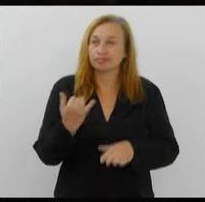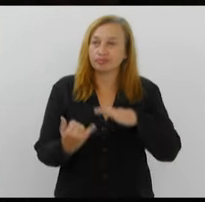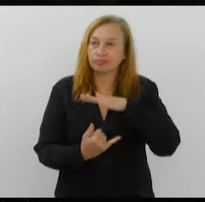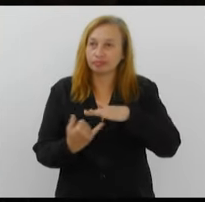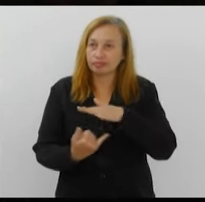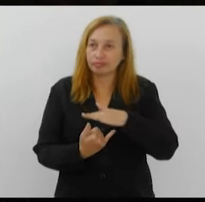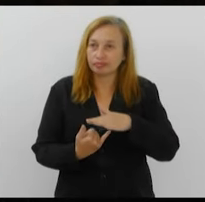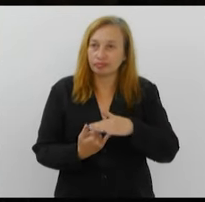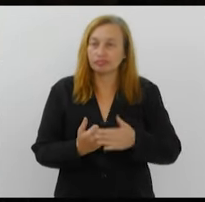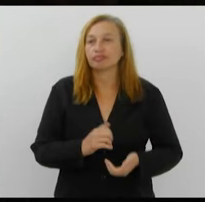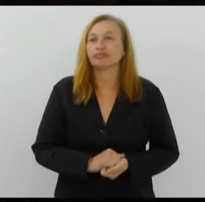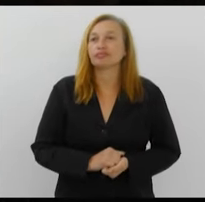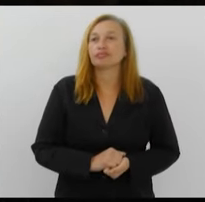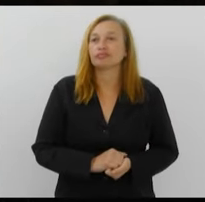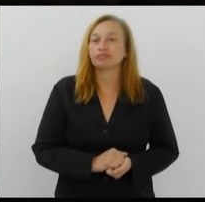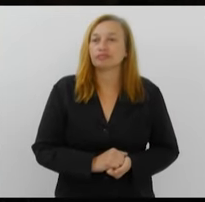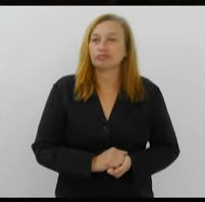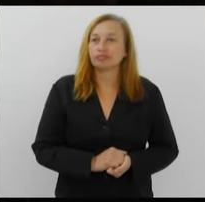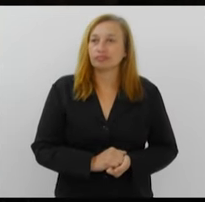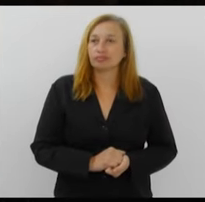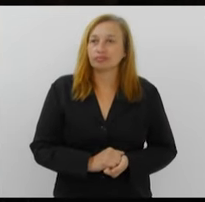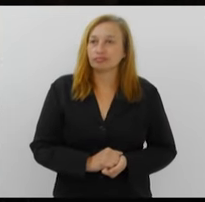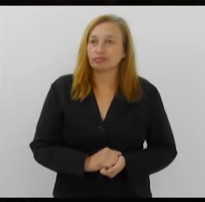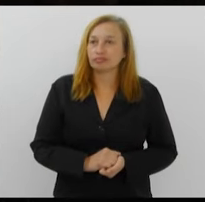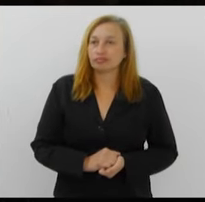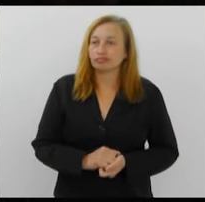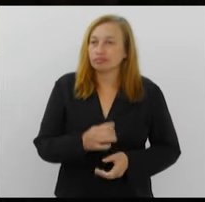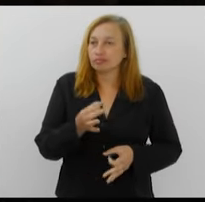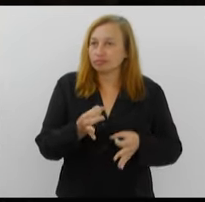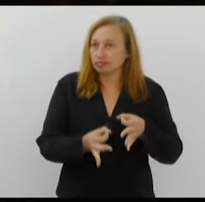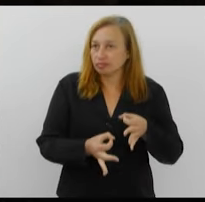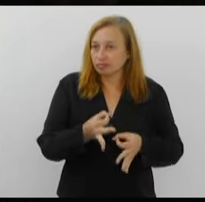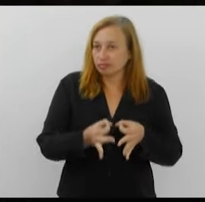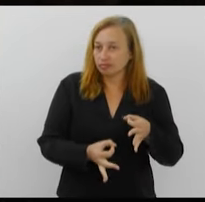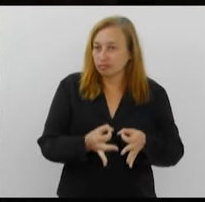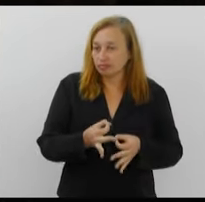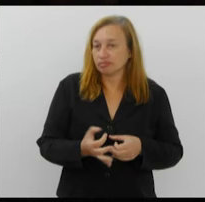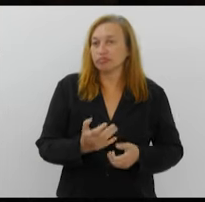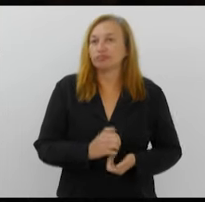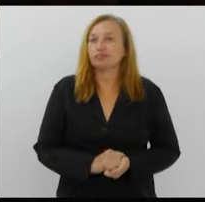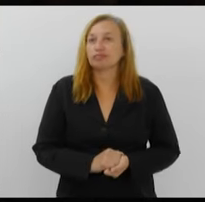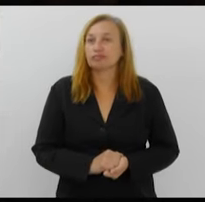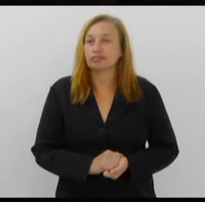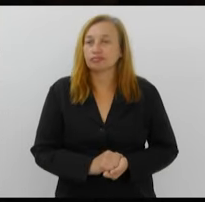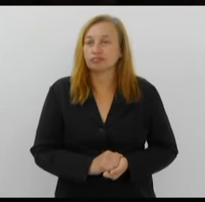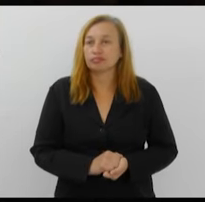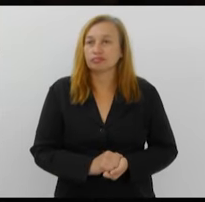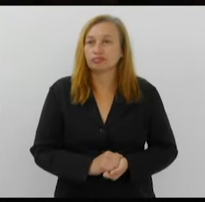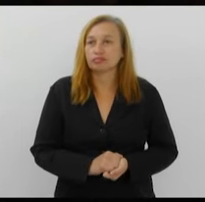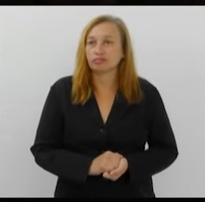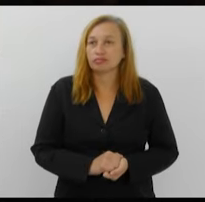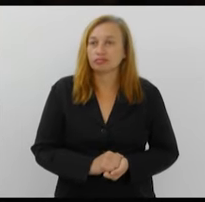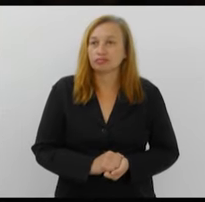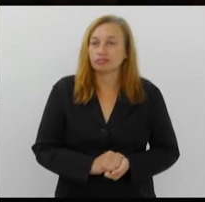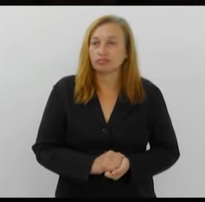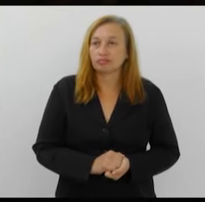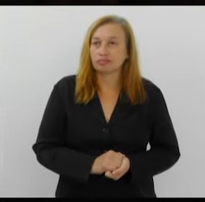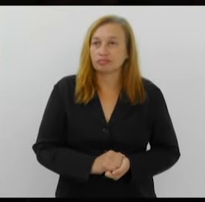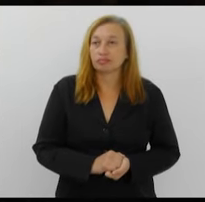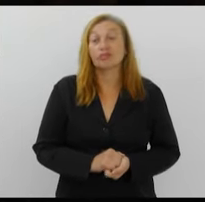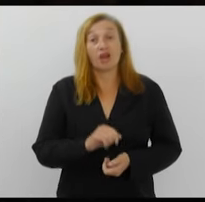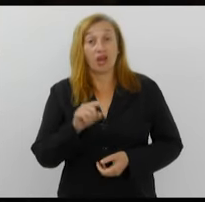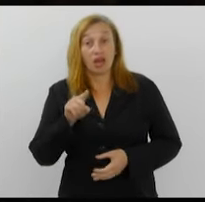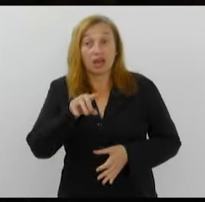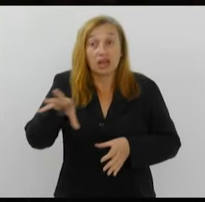vista processual, a figura jurídica do amicus curiae, que significa aquele que adentra num